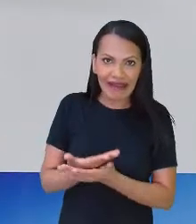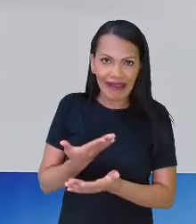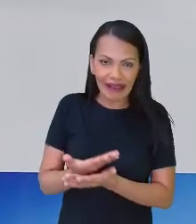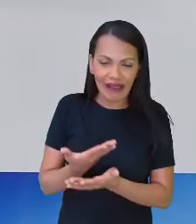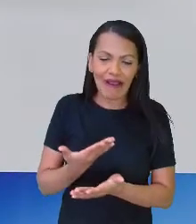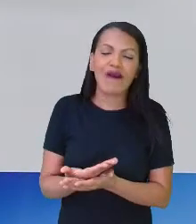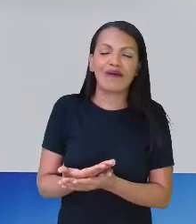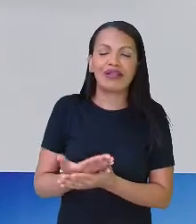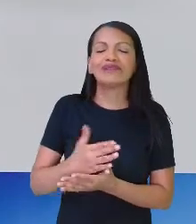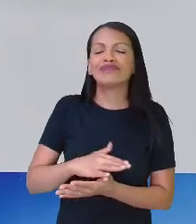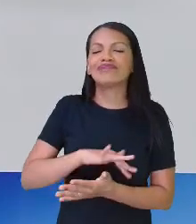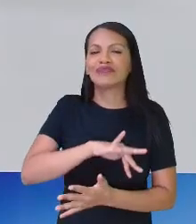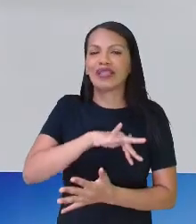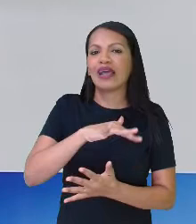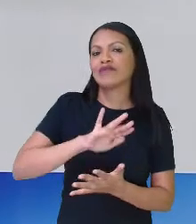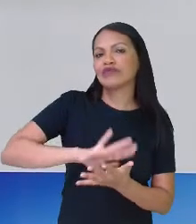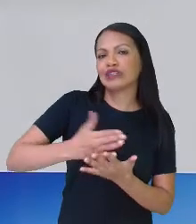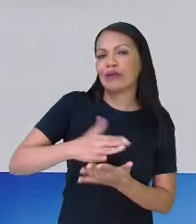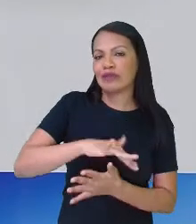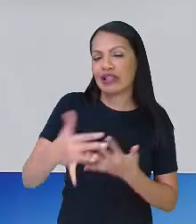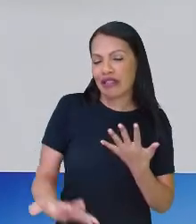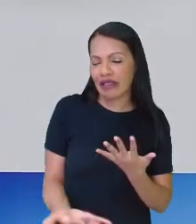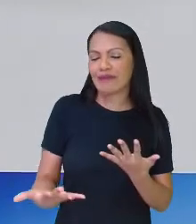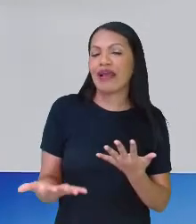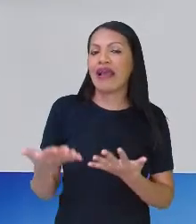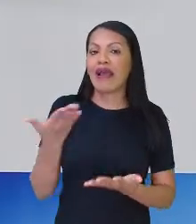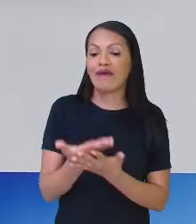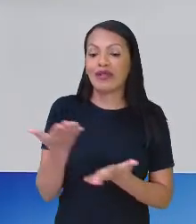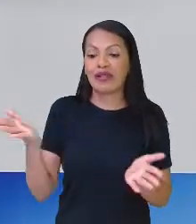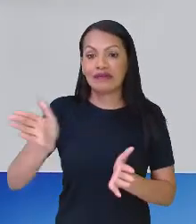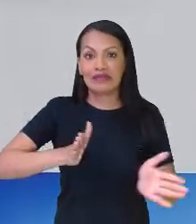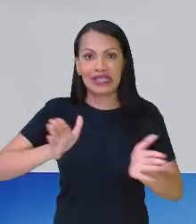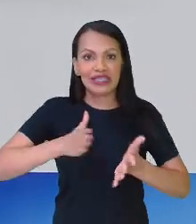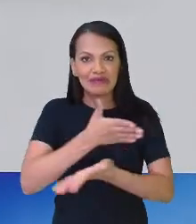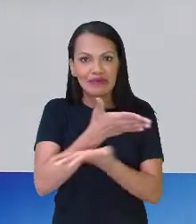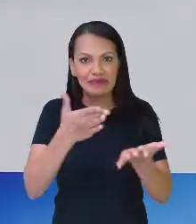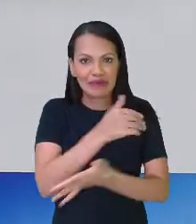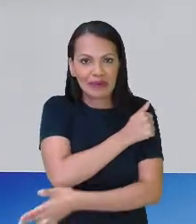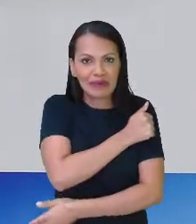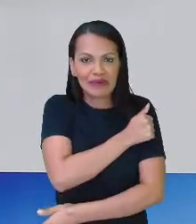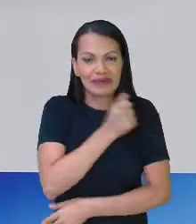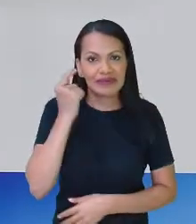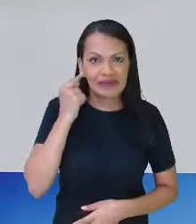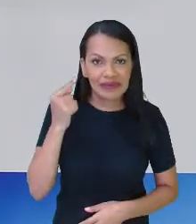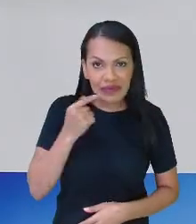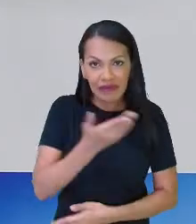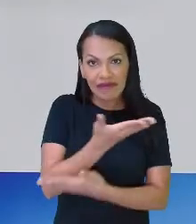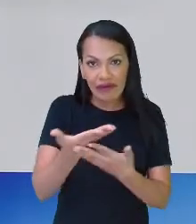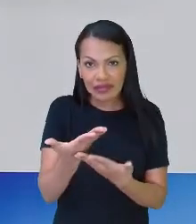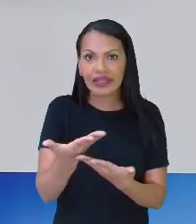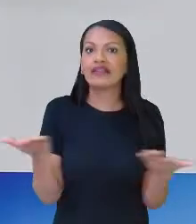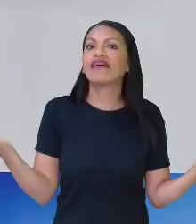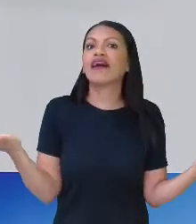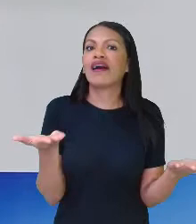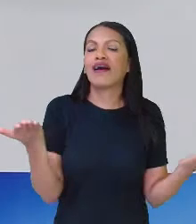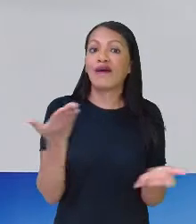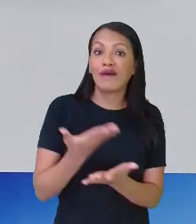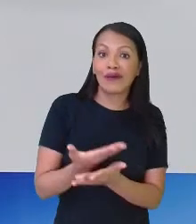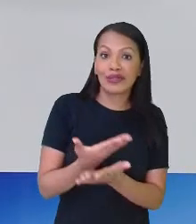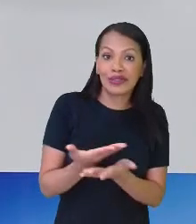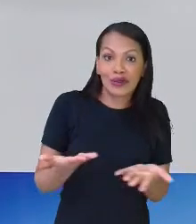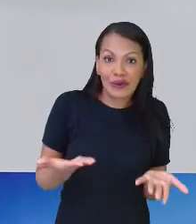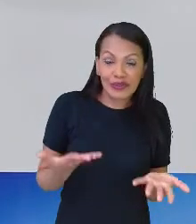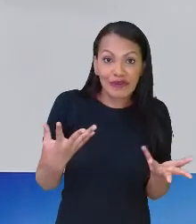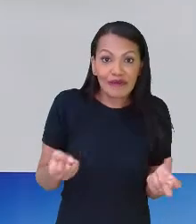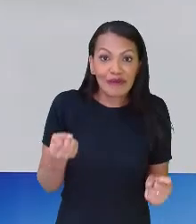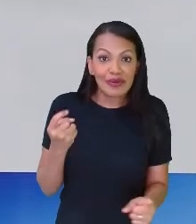para vocês também. E aí, gente, estão preparados para a nossa aula de hoje? Vamos descobrir um pouco mais